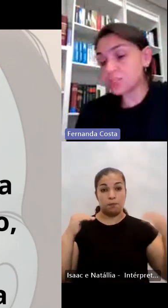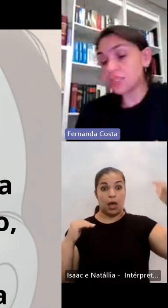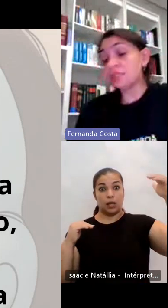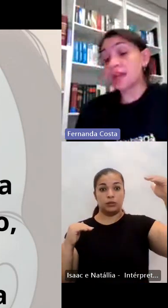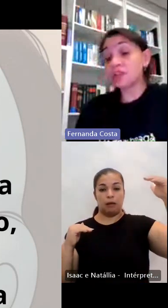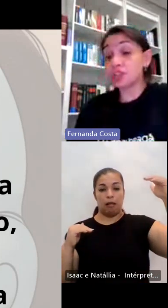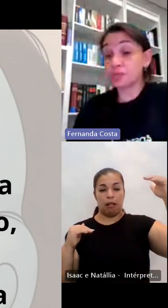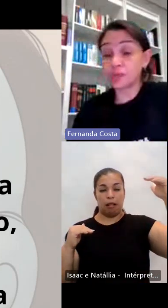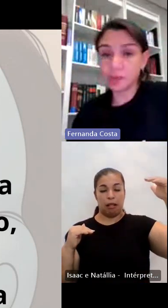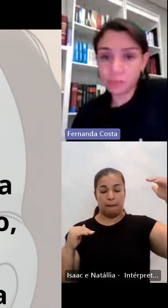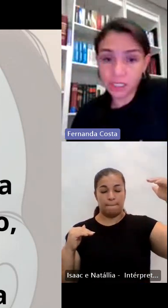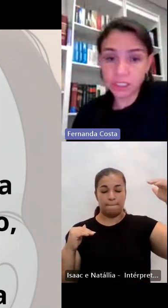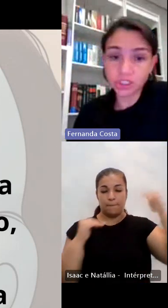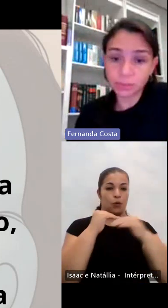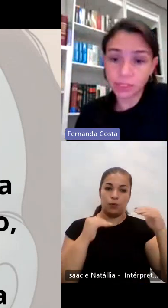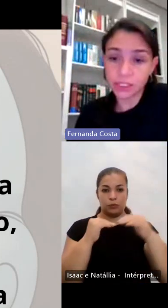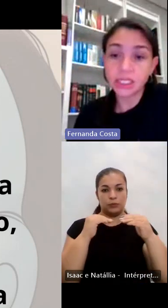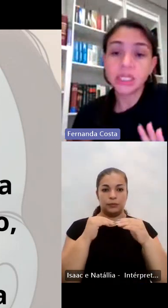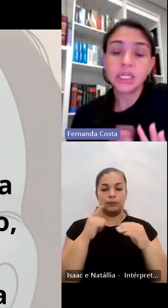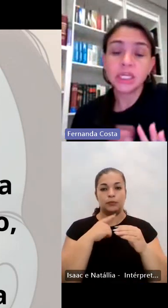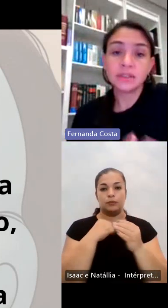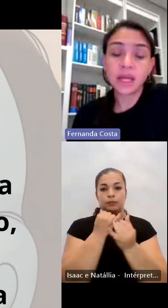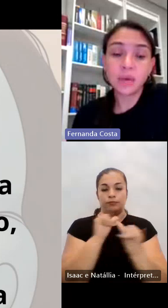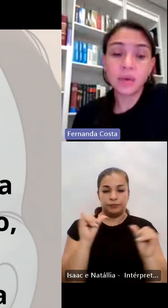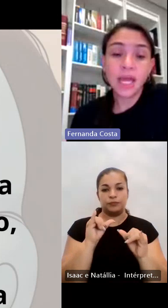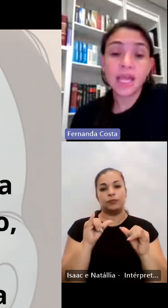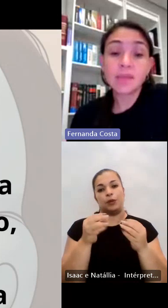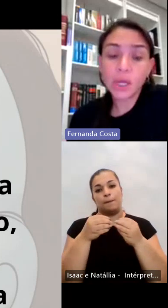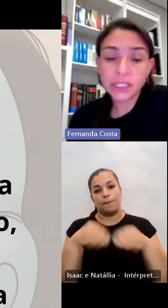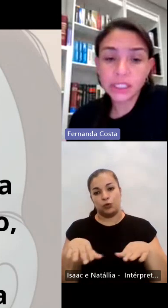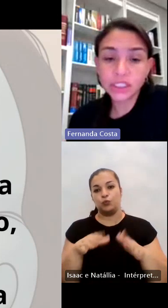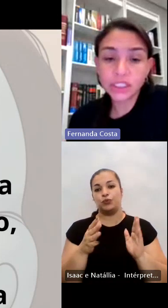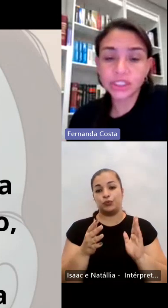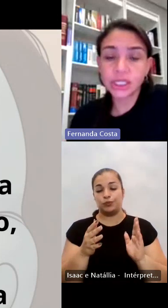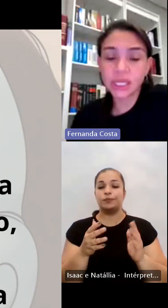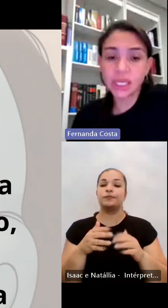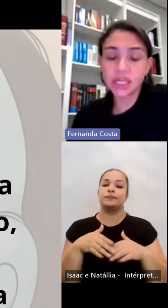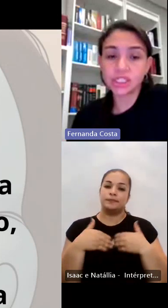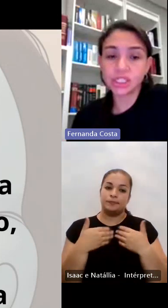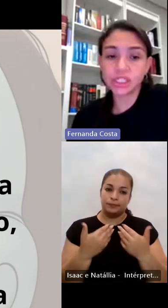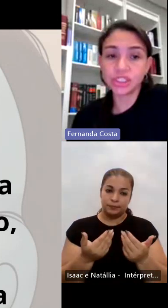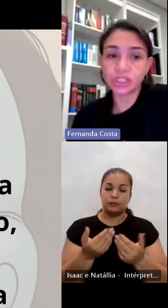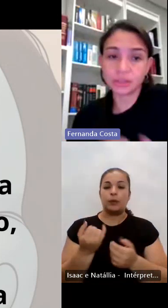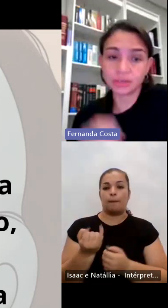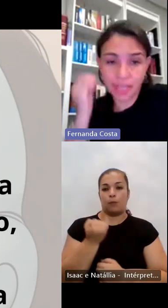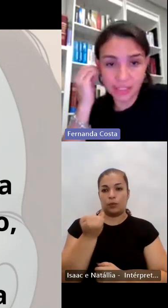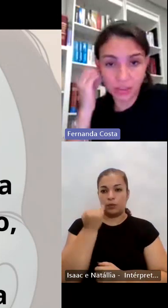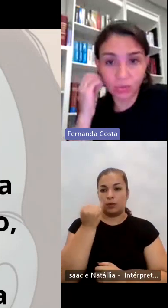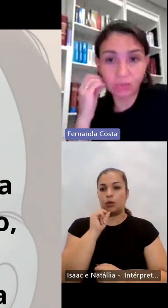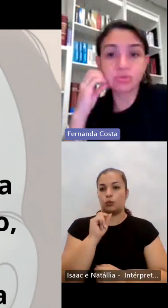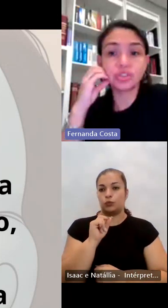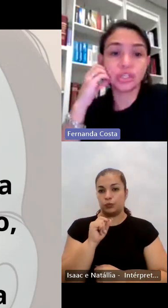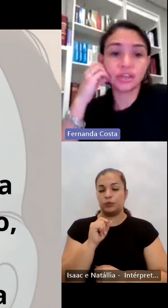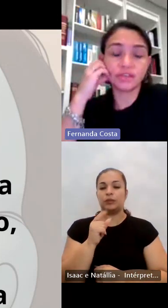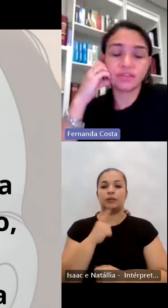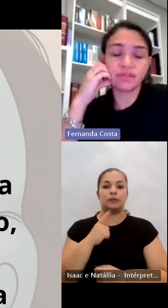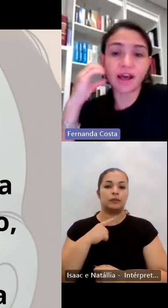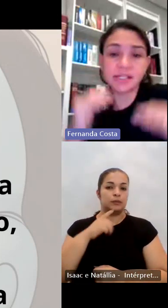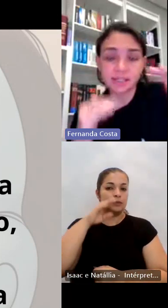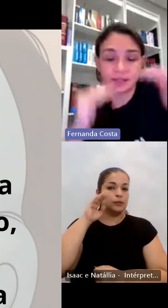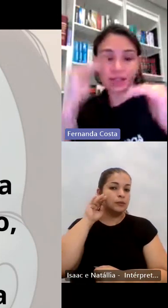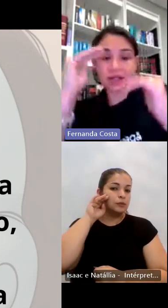dano significativo na membrana timpânica. Então, é importante que que essa tuba